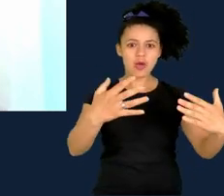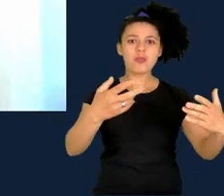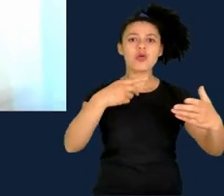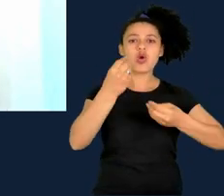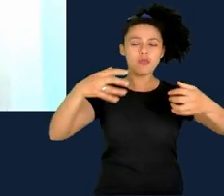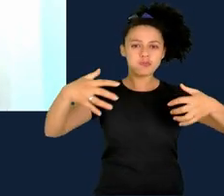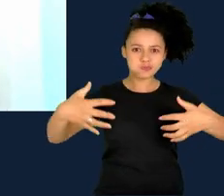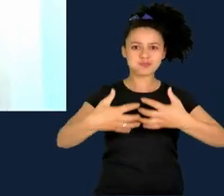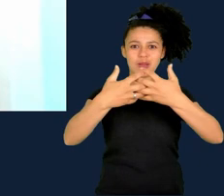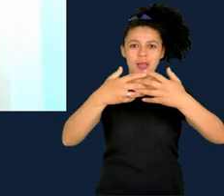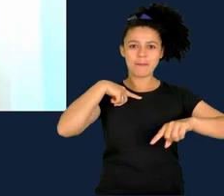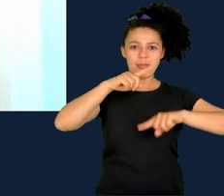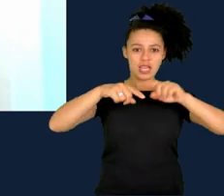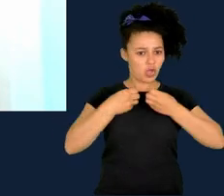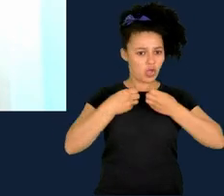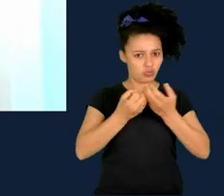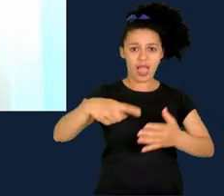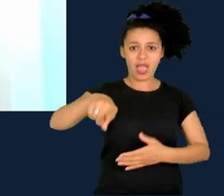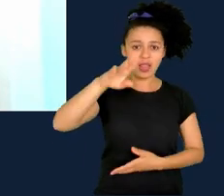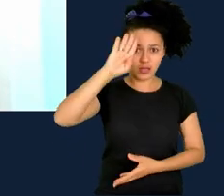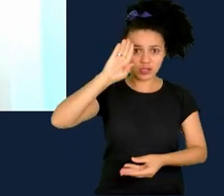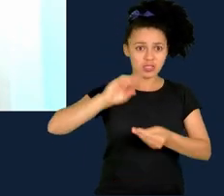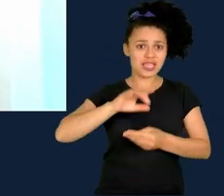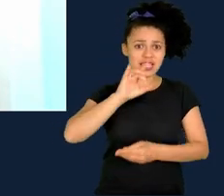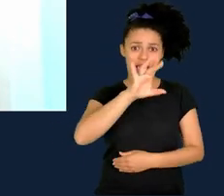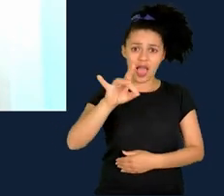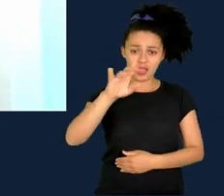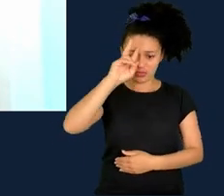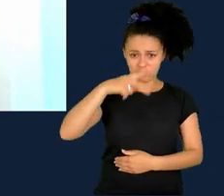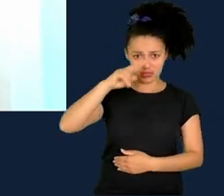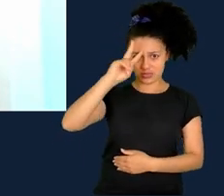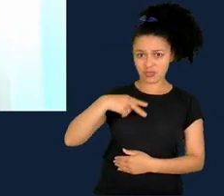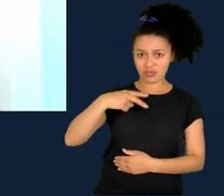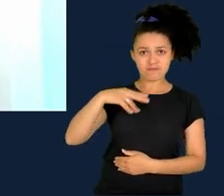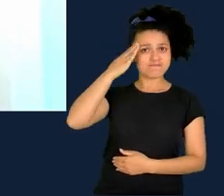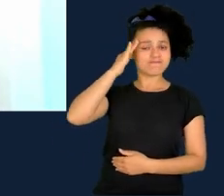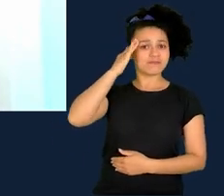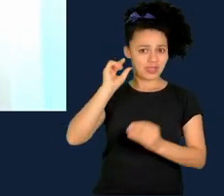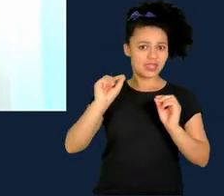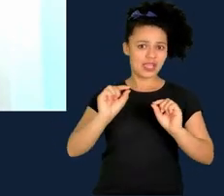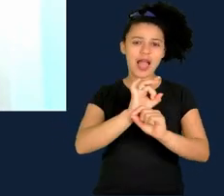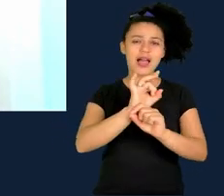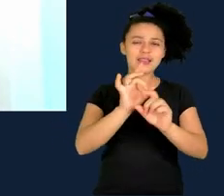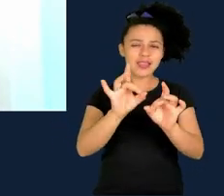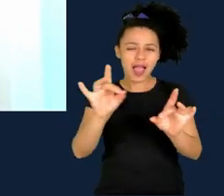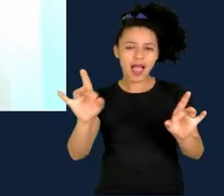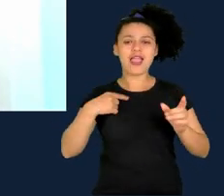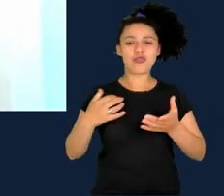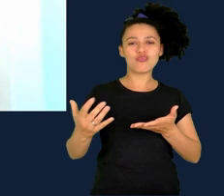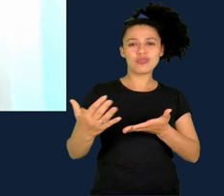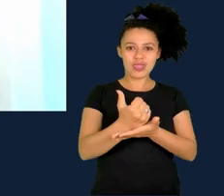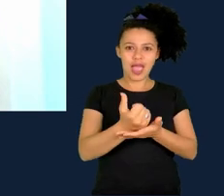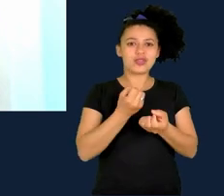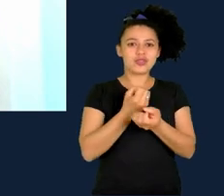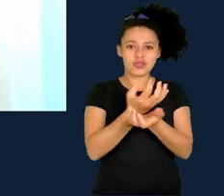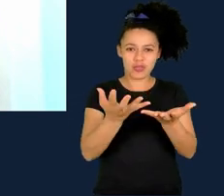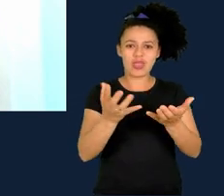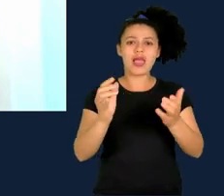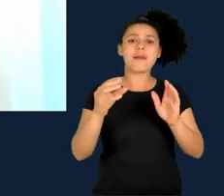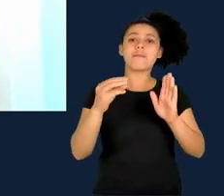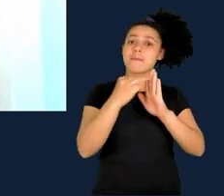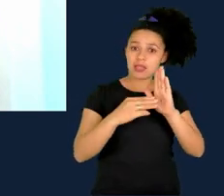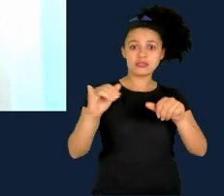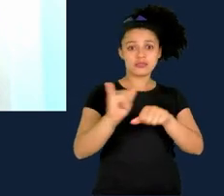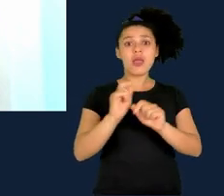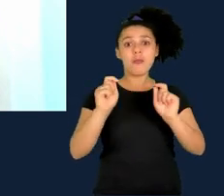seu material, daí os métodos que você vai usar para contar a sua história e comunicar os seus dados podem variar. Mas você não vai